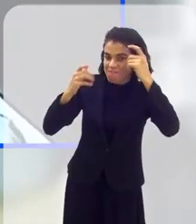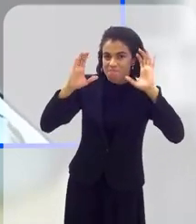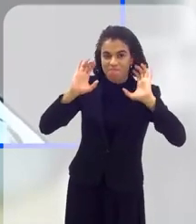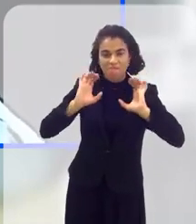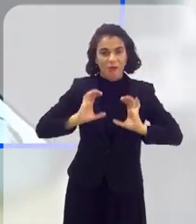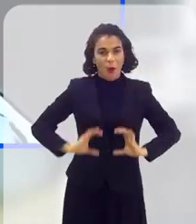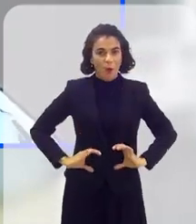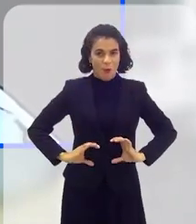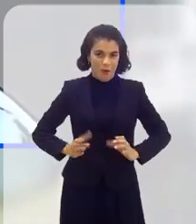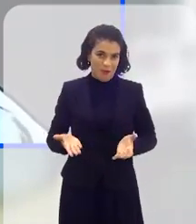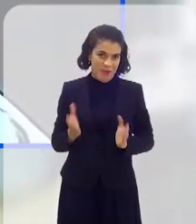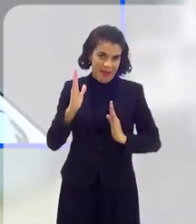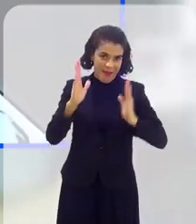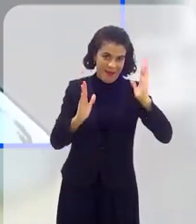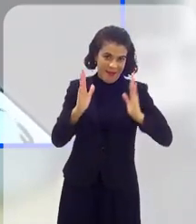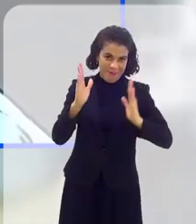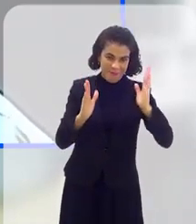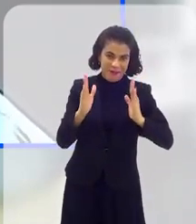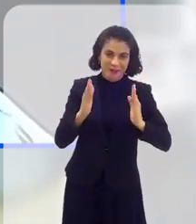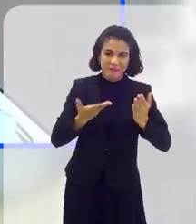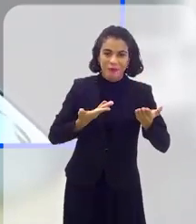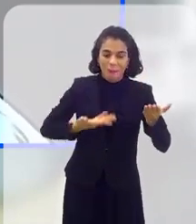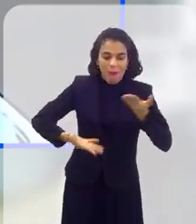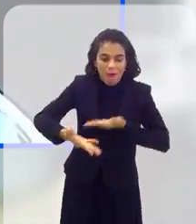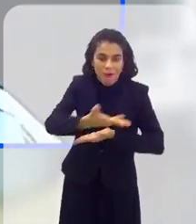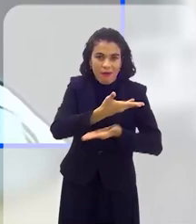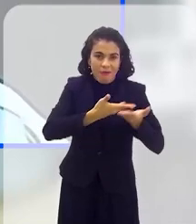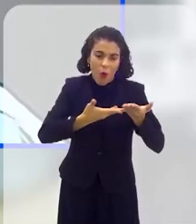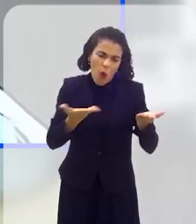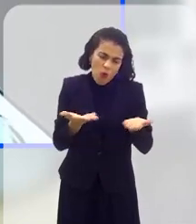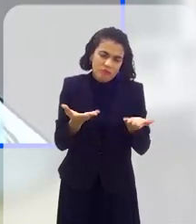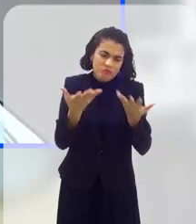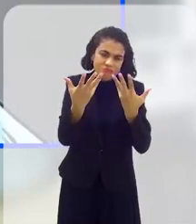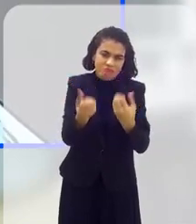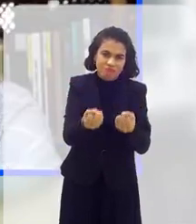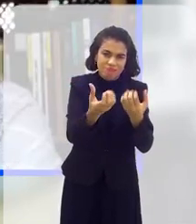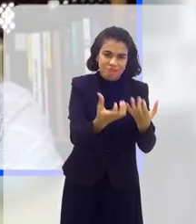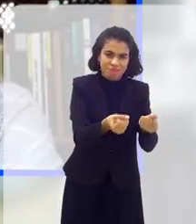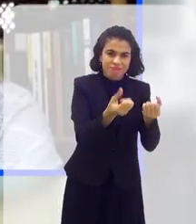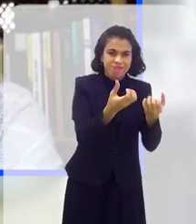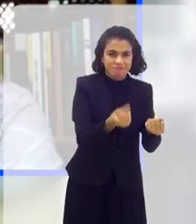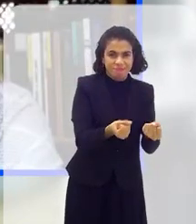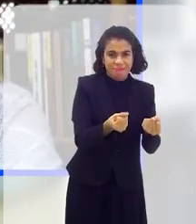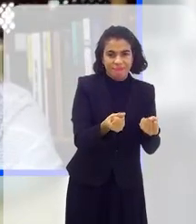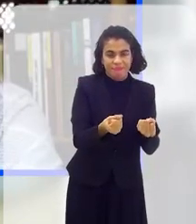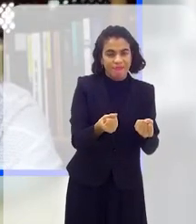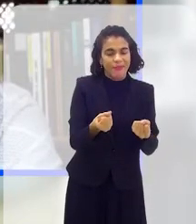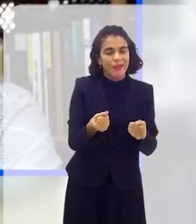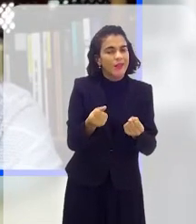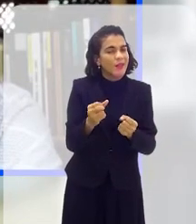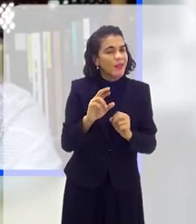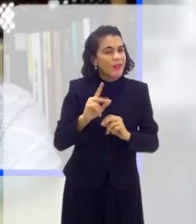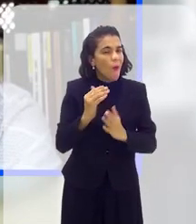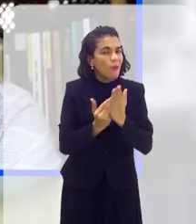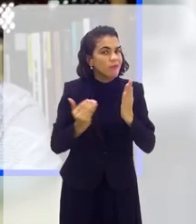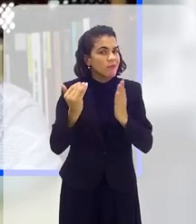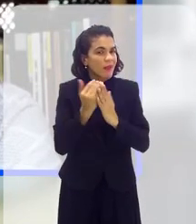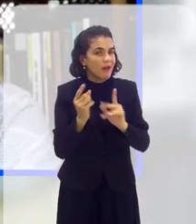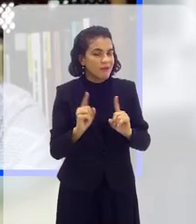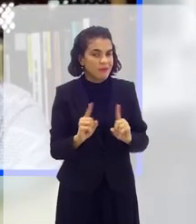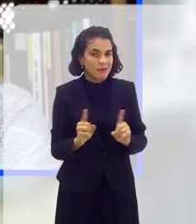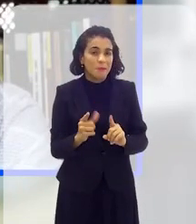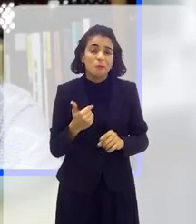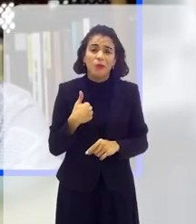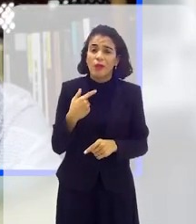Hoje, obviamente, uma relação homoafetiva já é muito mais aceita. Não tanto quanto deveria, já que